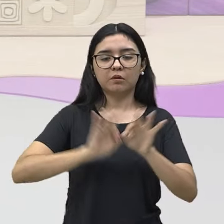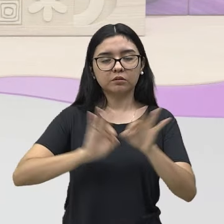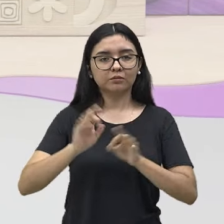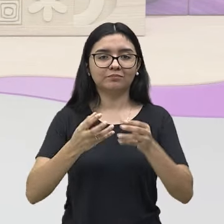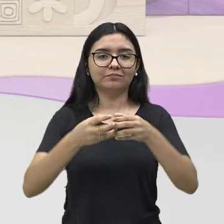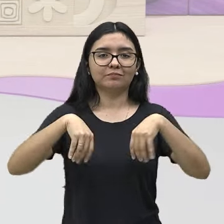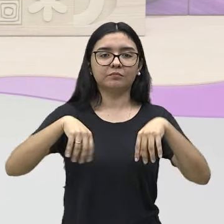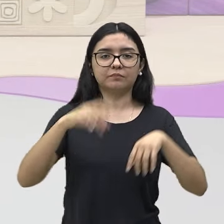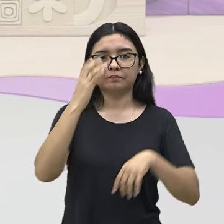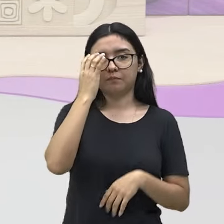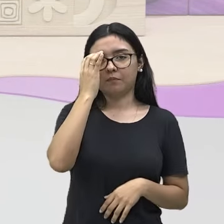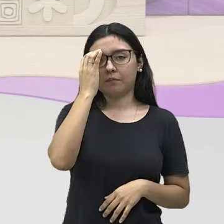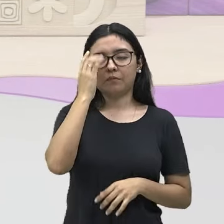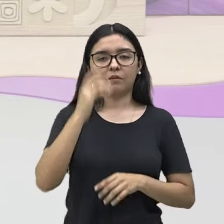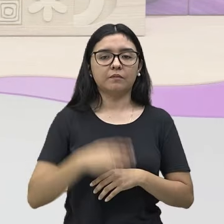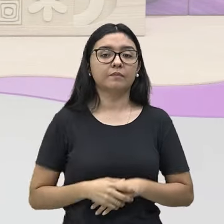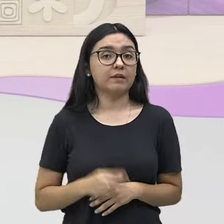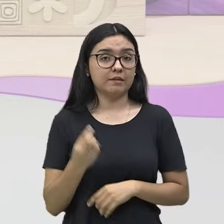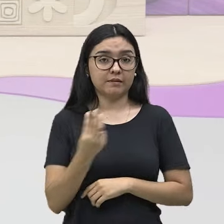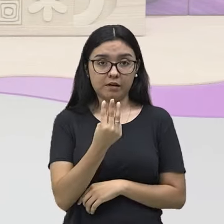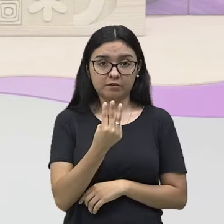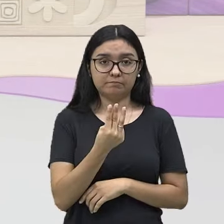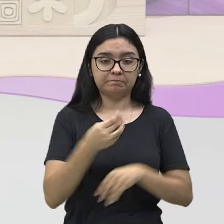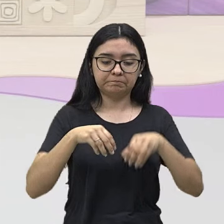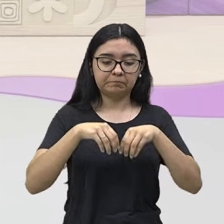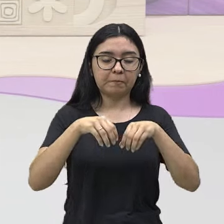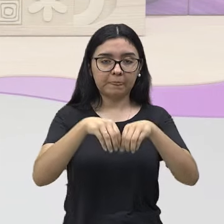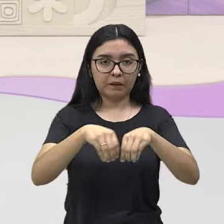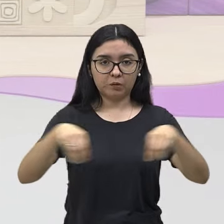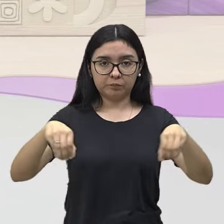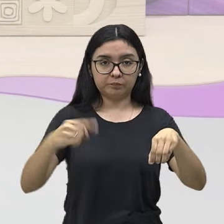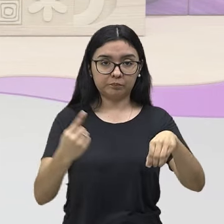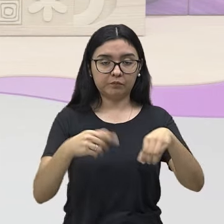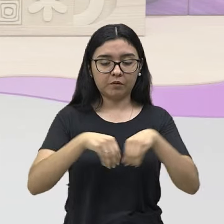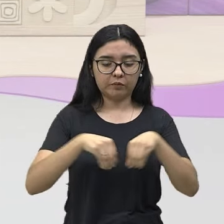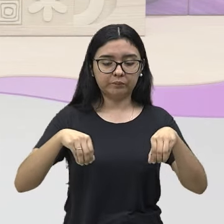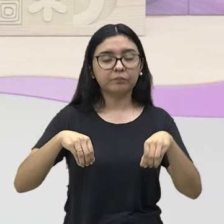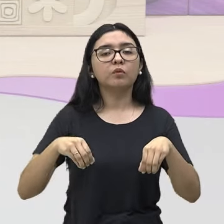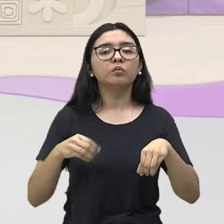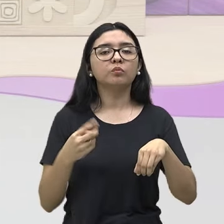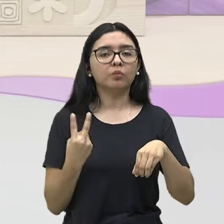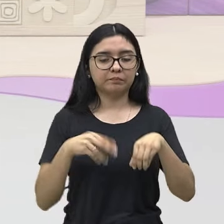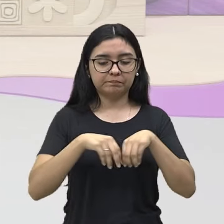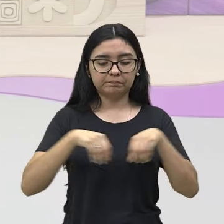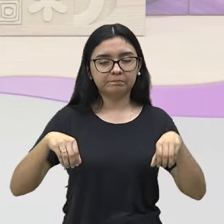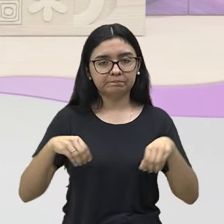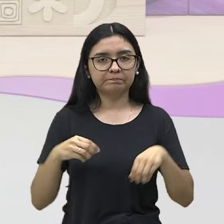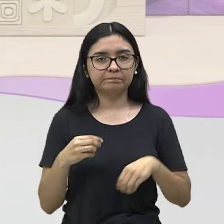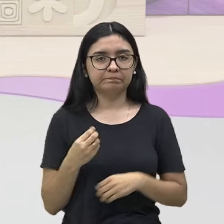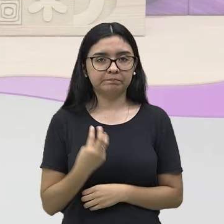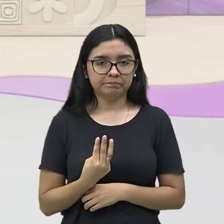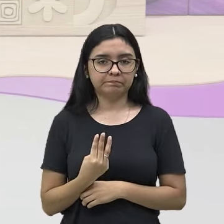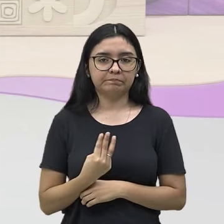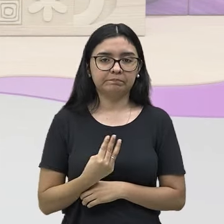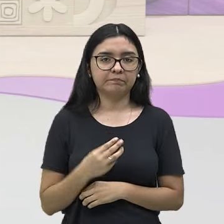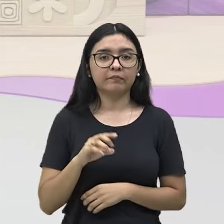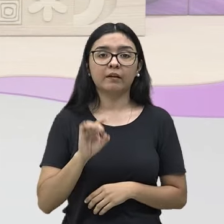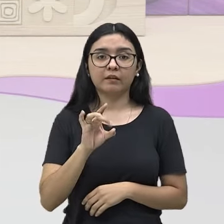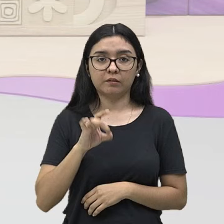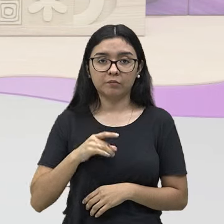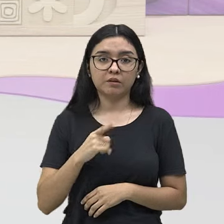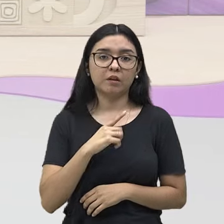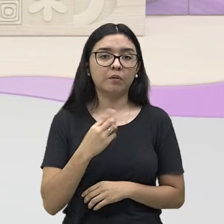Ele poderia organizar em 3 fileiras, onde cada fileira tenha 4 ovos. Tudo bem? Bom,